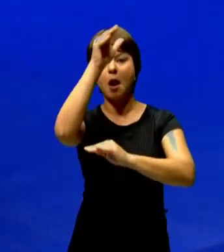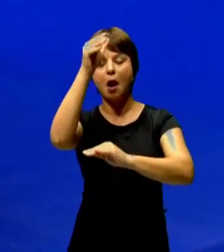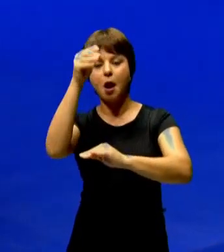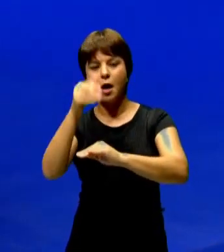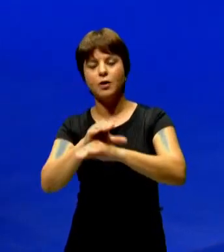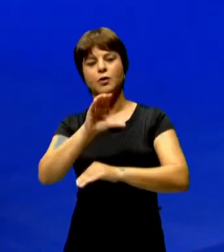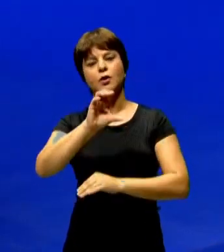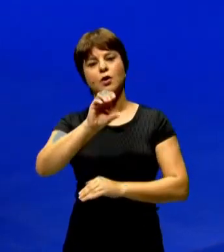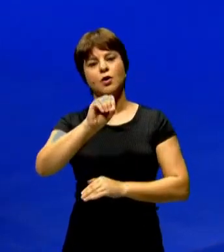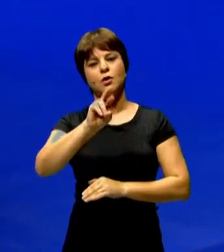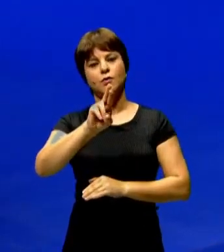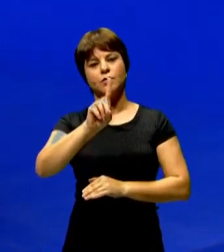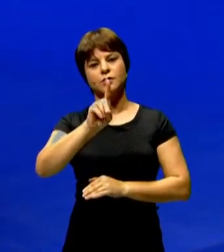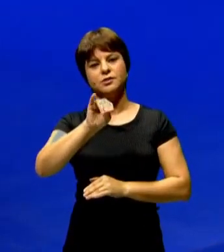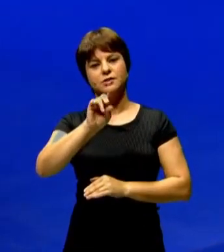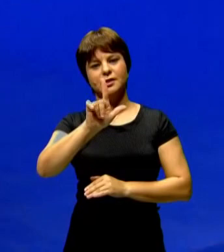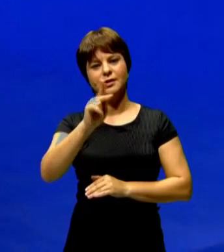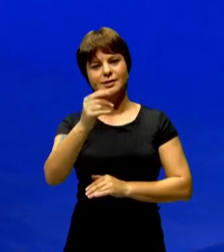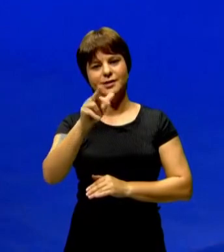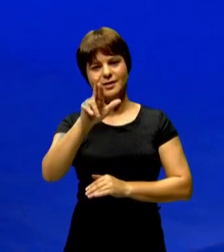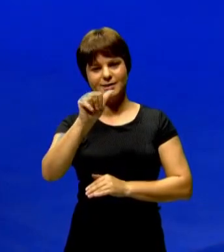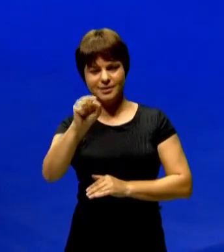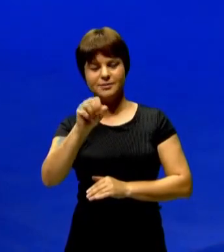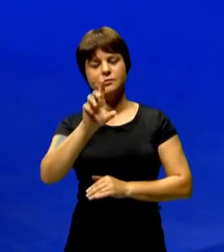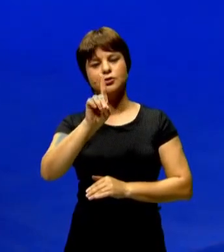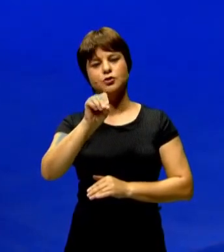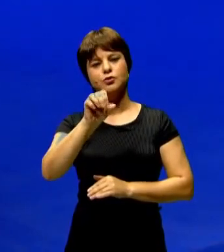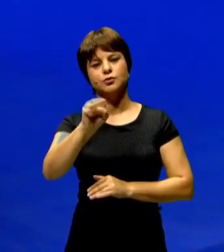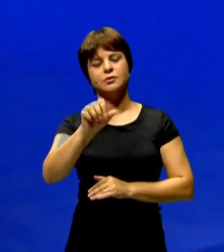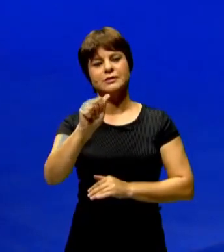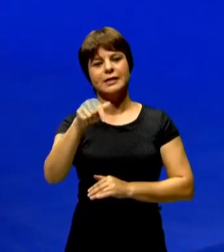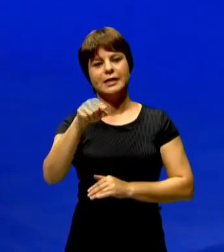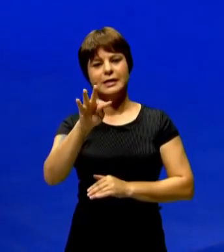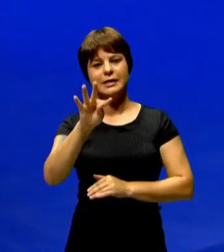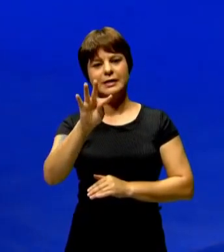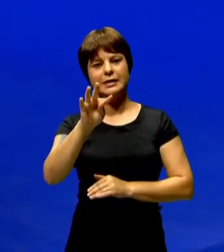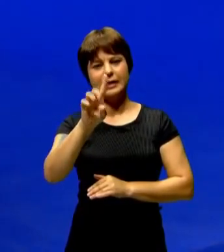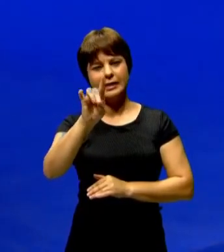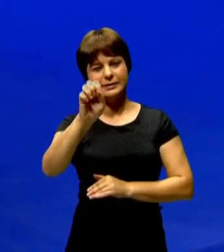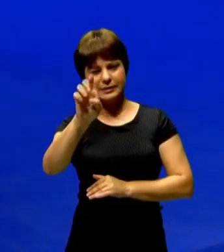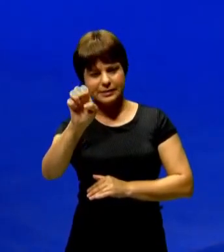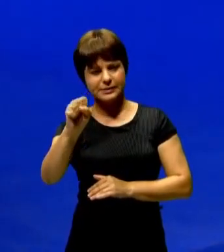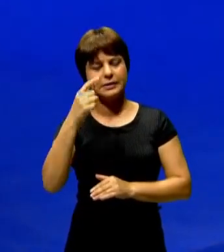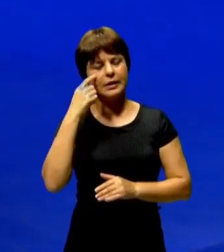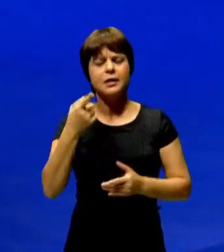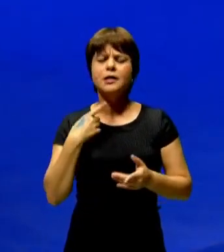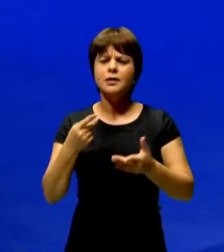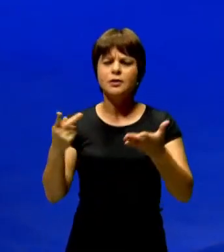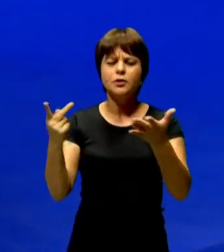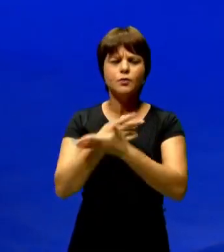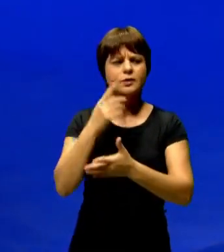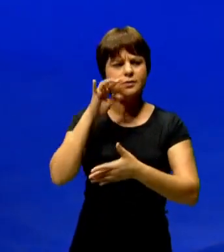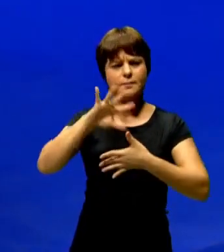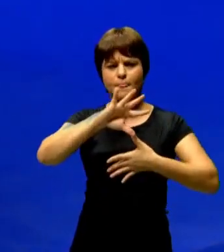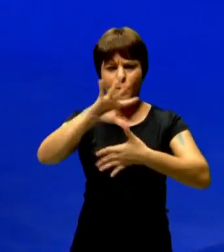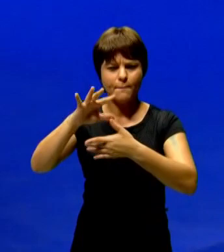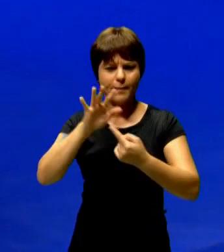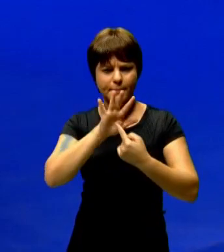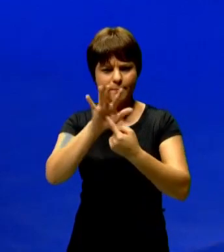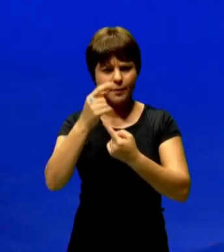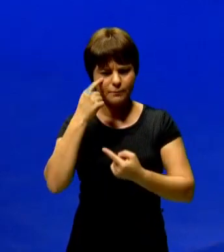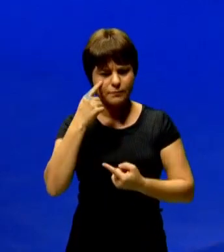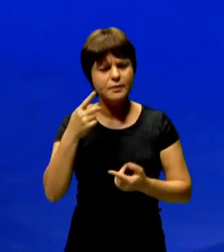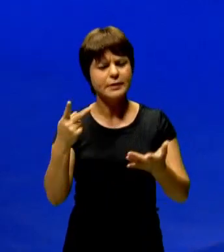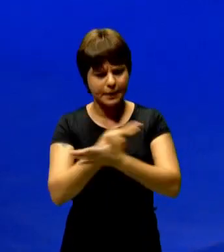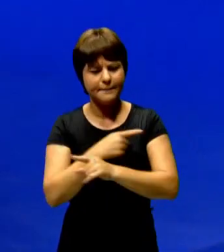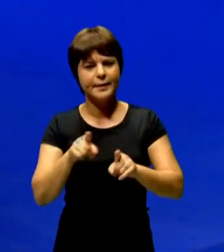cadeias montanhosas, produz muitos fenômenos relacionados ao vulcanismo e etc. Nesse mapa aqui, daqui a pouco nós